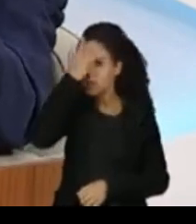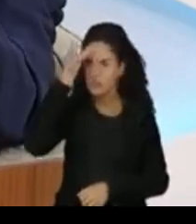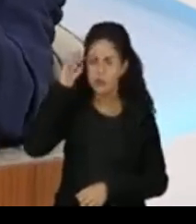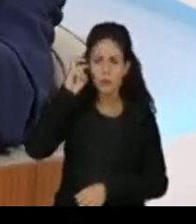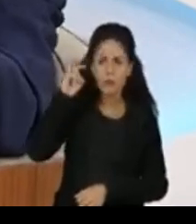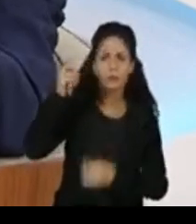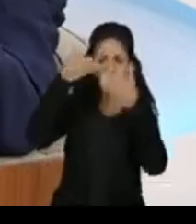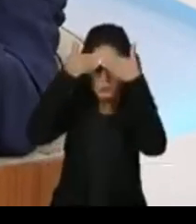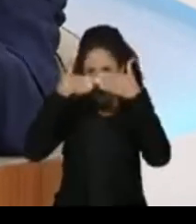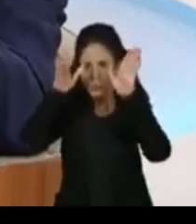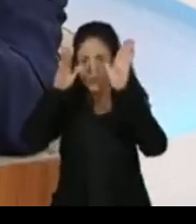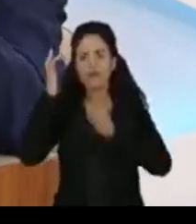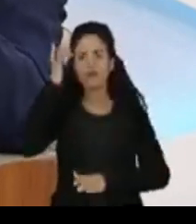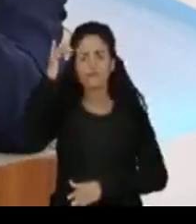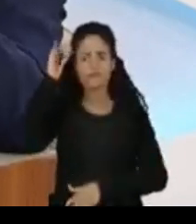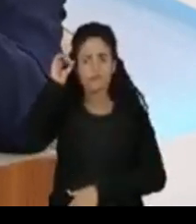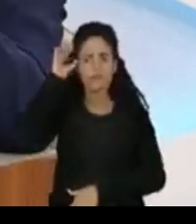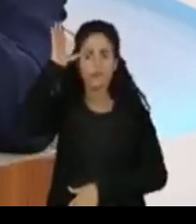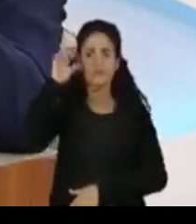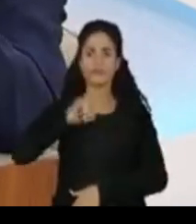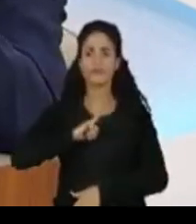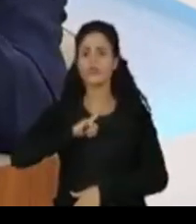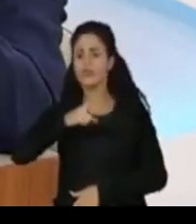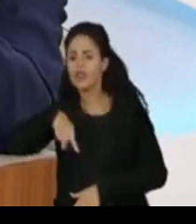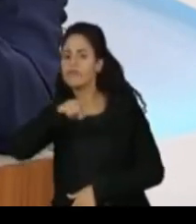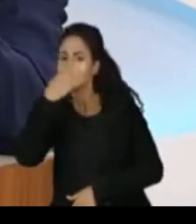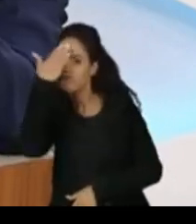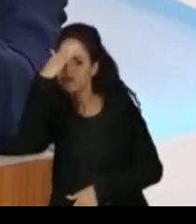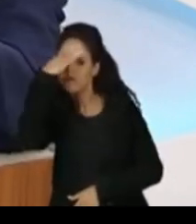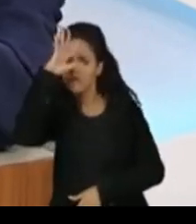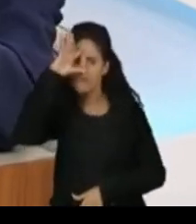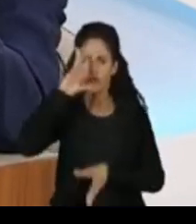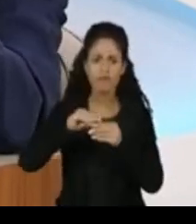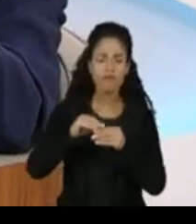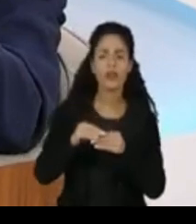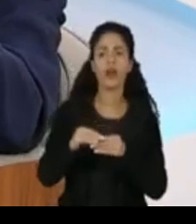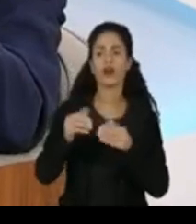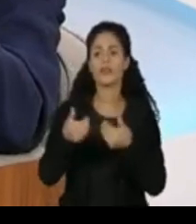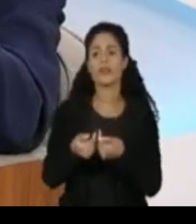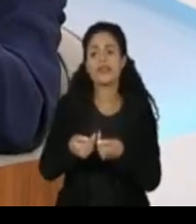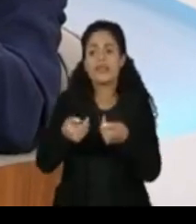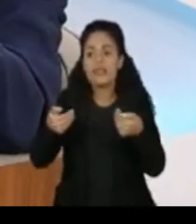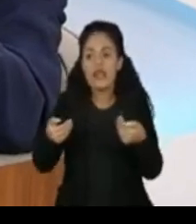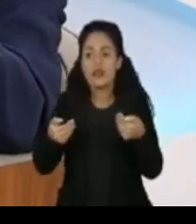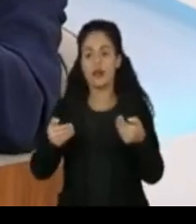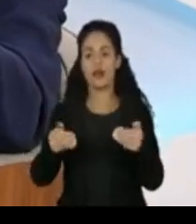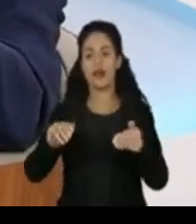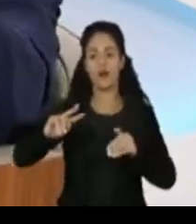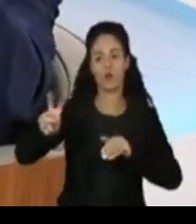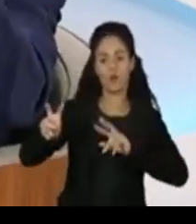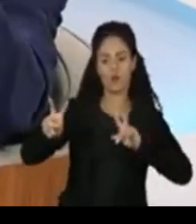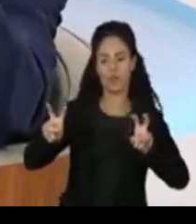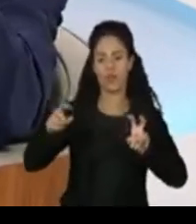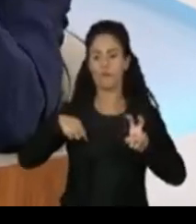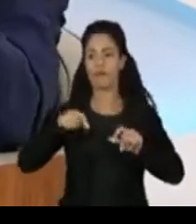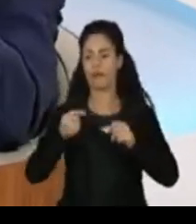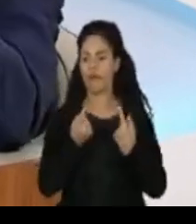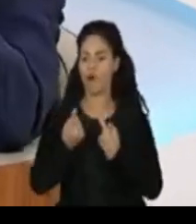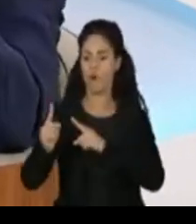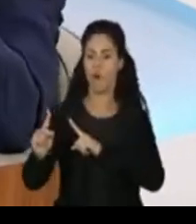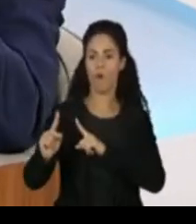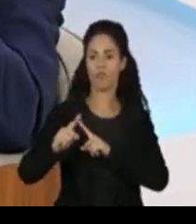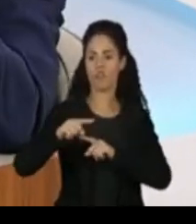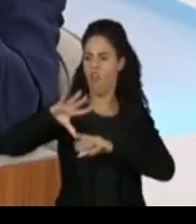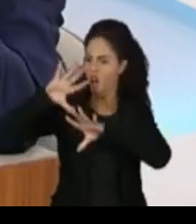esclarecidas bem intencionadas serão capazes de compreender a distinção entre ser contra e